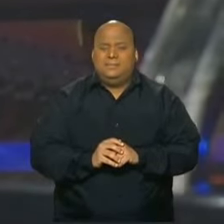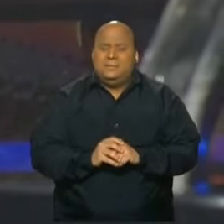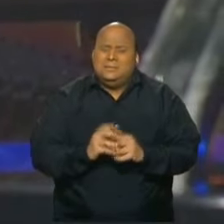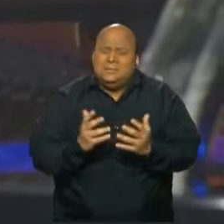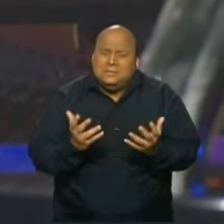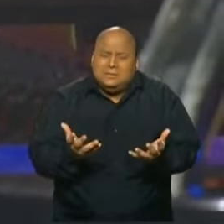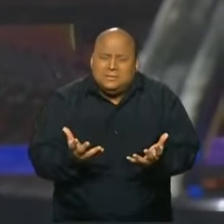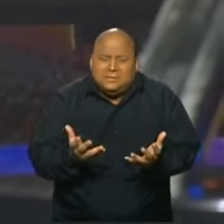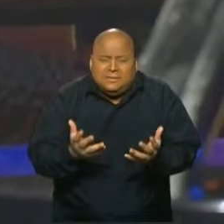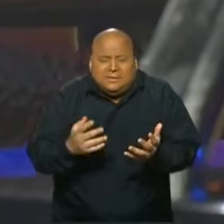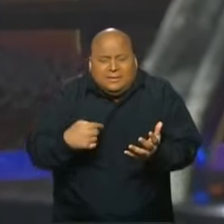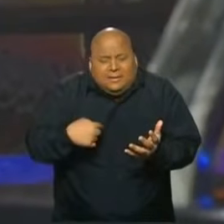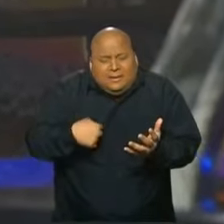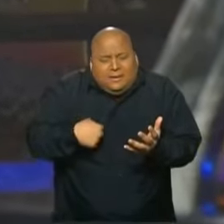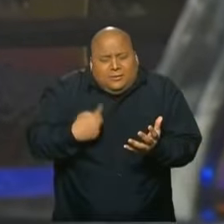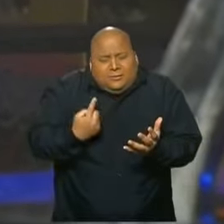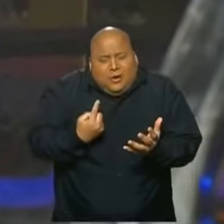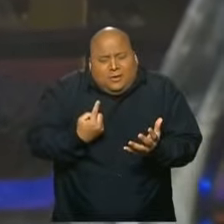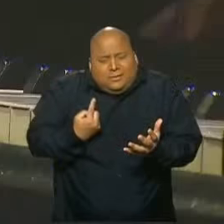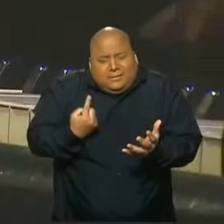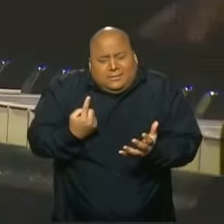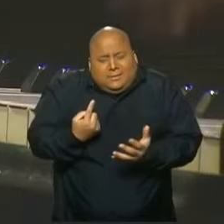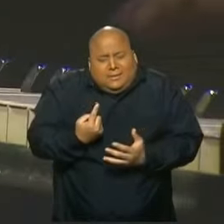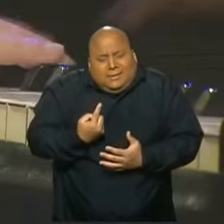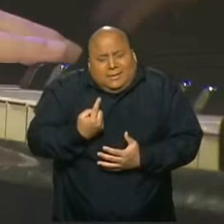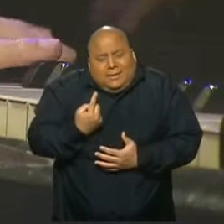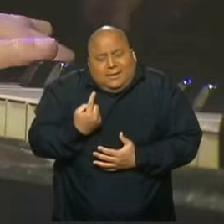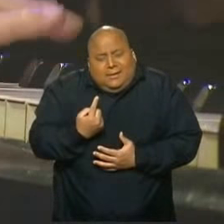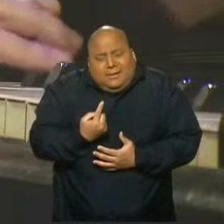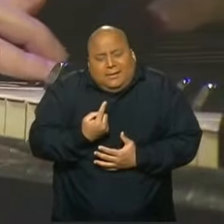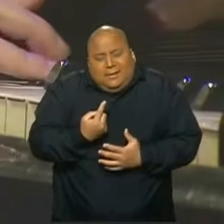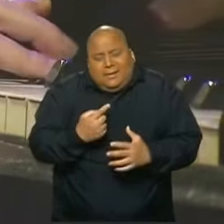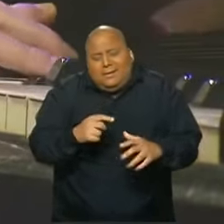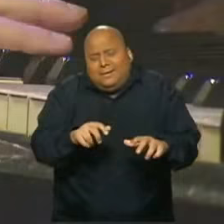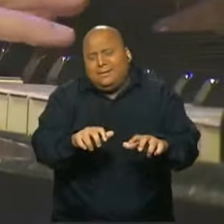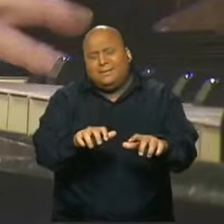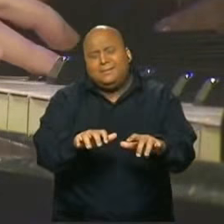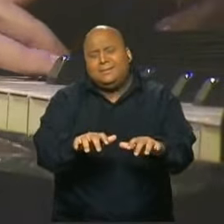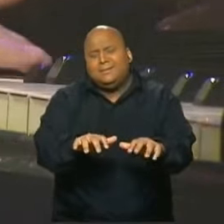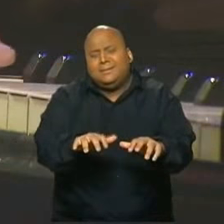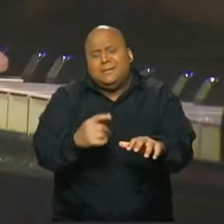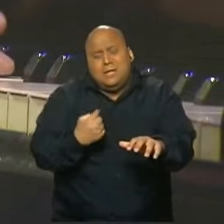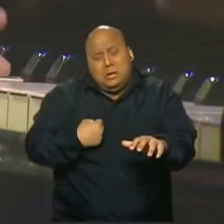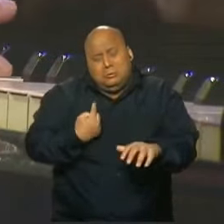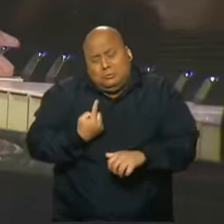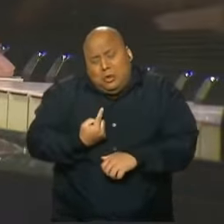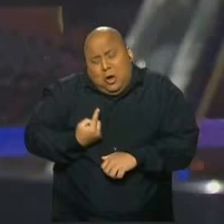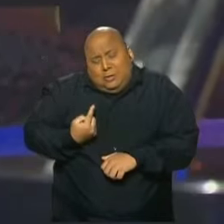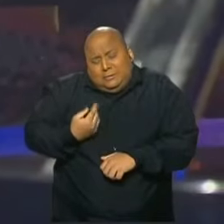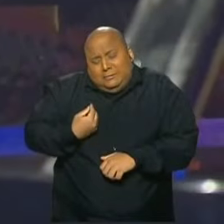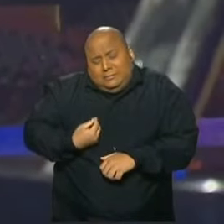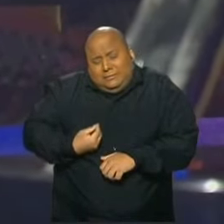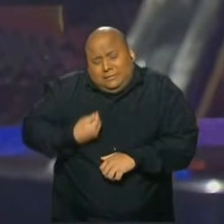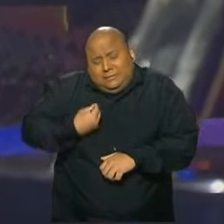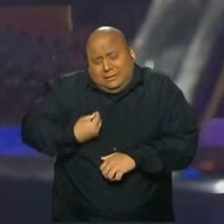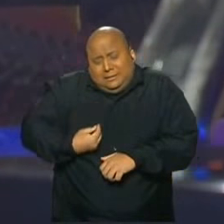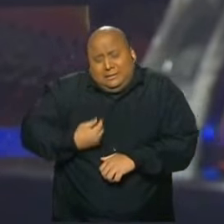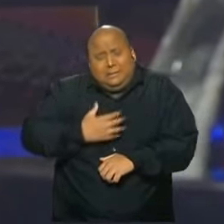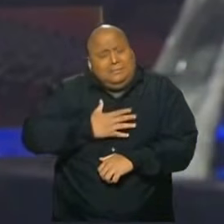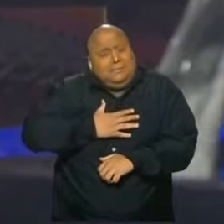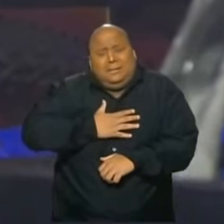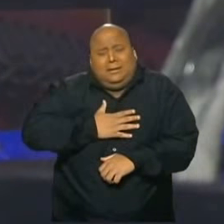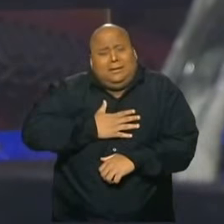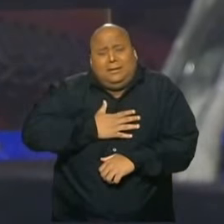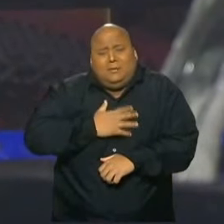Mas quando eu estou sozinha e eu vivo tão sozinha, só